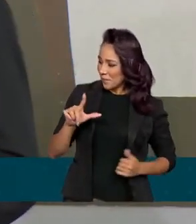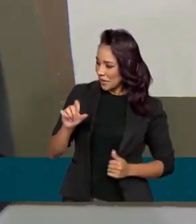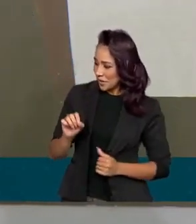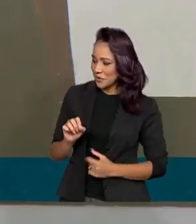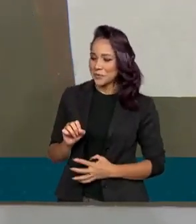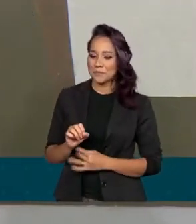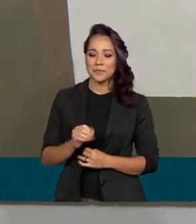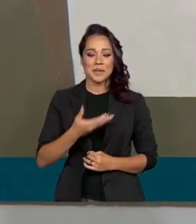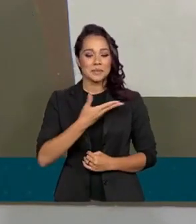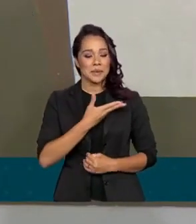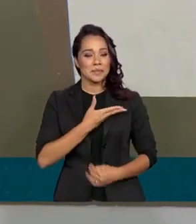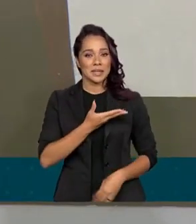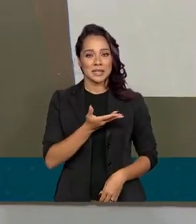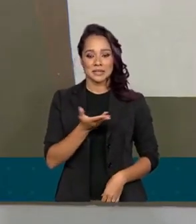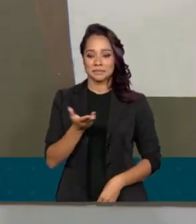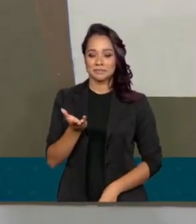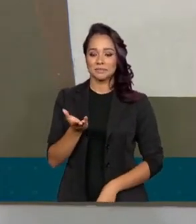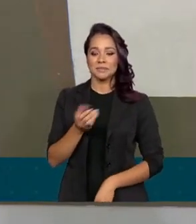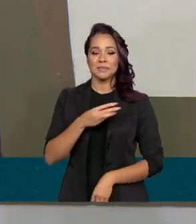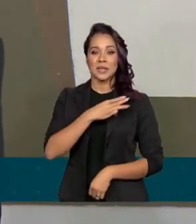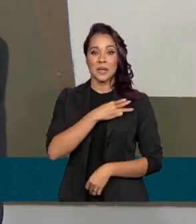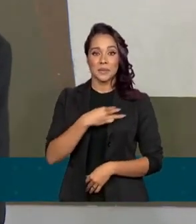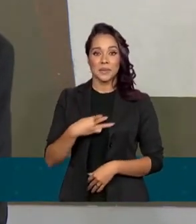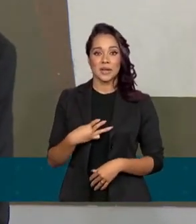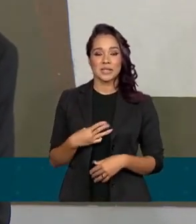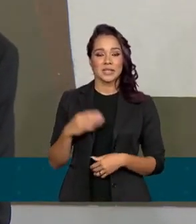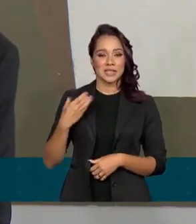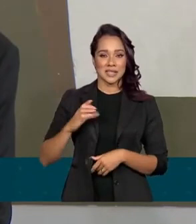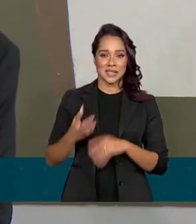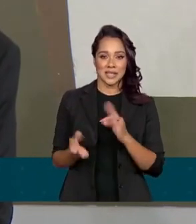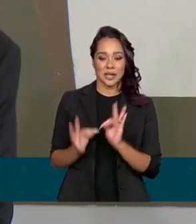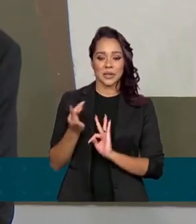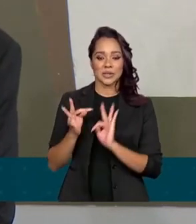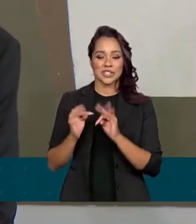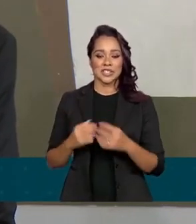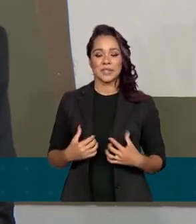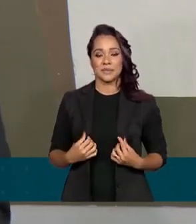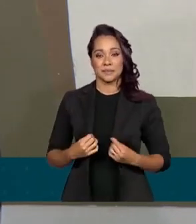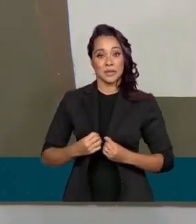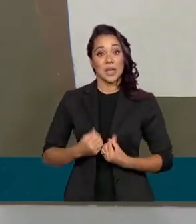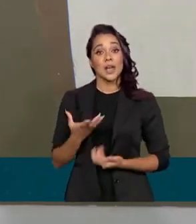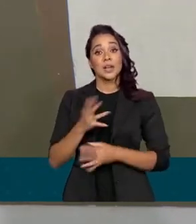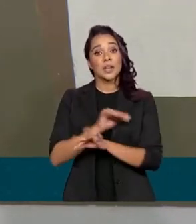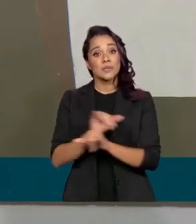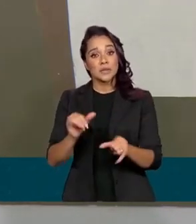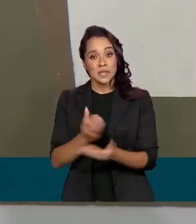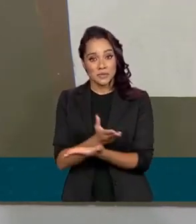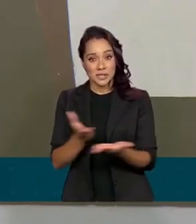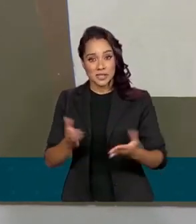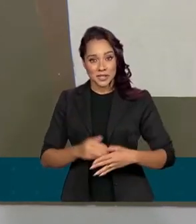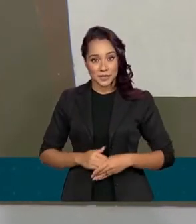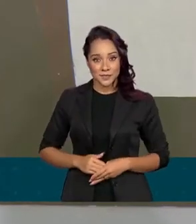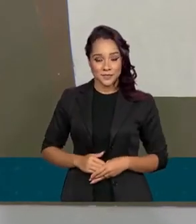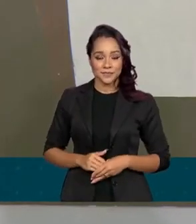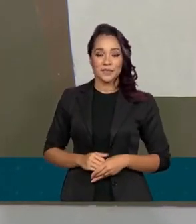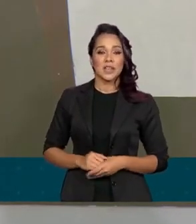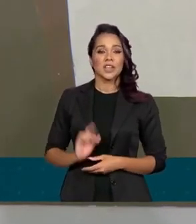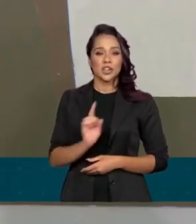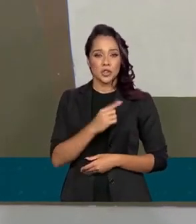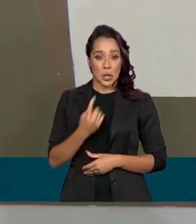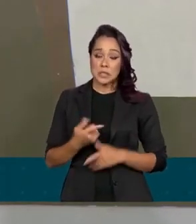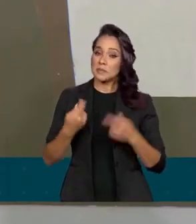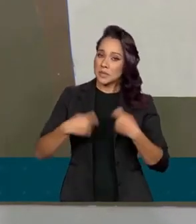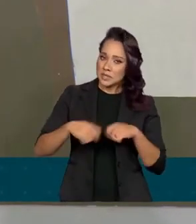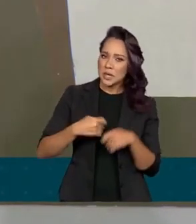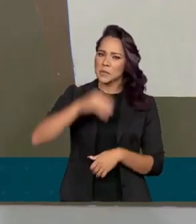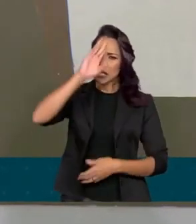cara companheira, ministra da Ciência e Tecnologia, eu queria dizer para vocês que nós